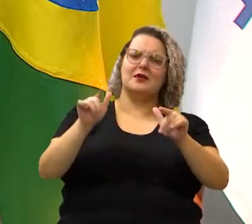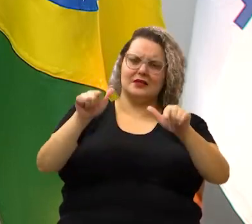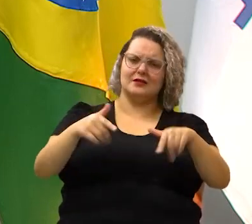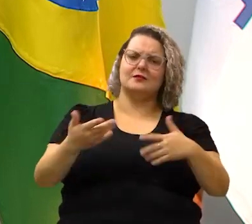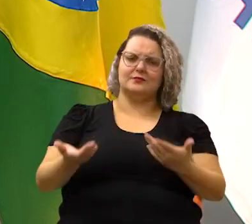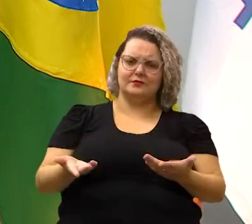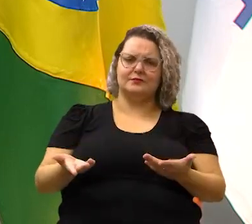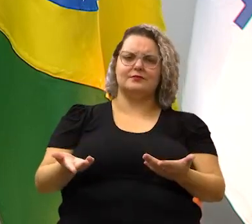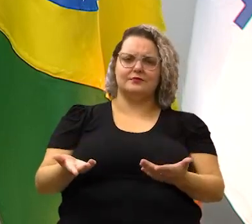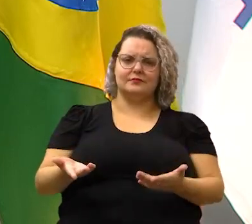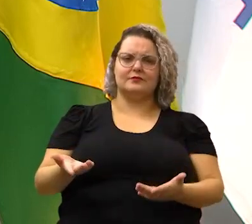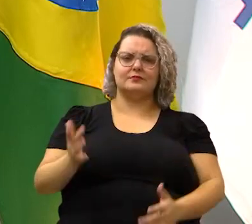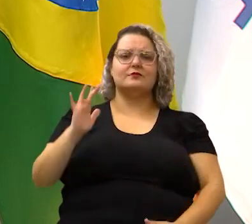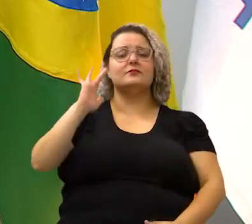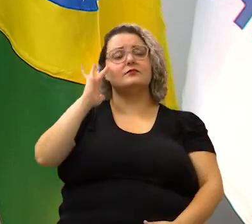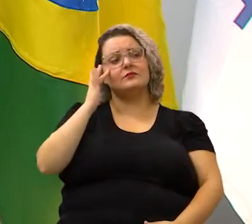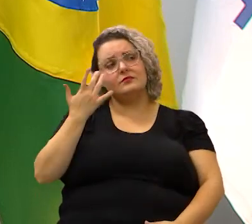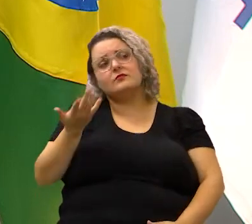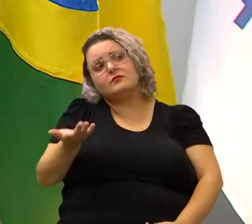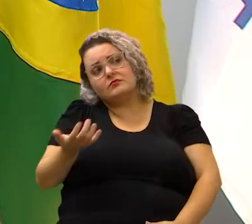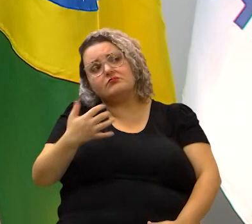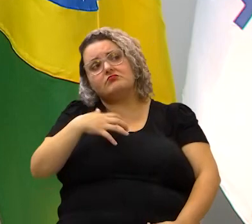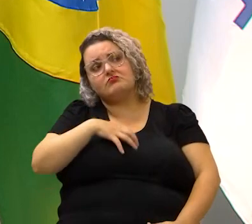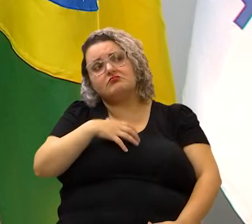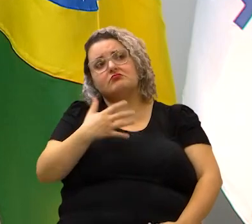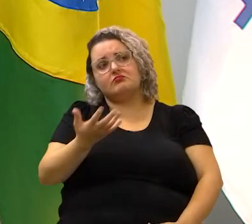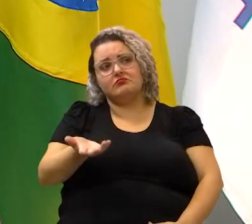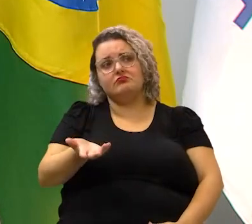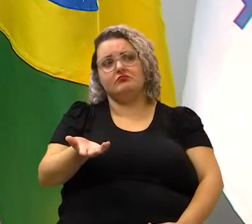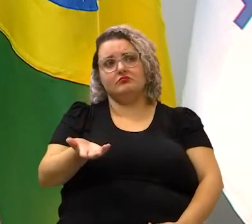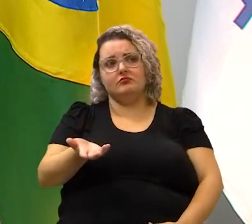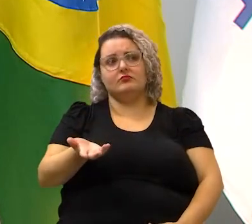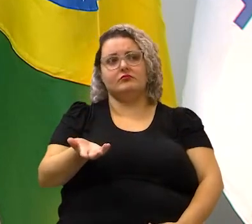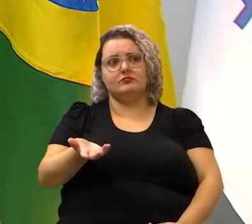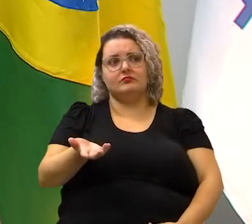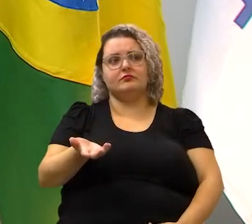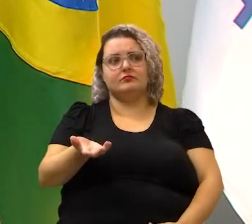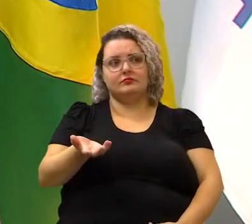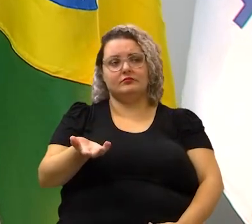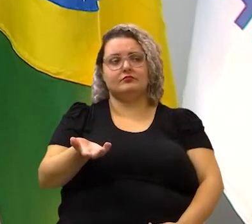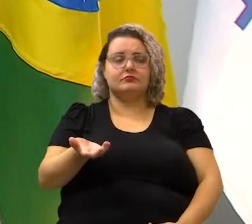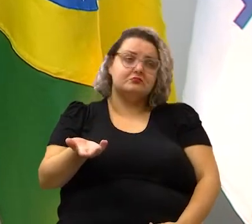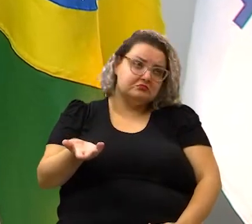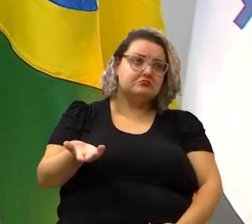a Câmera tem que abrir esse espaço para isso né Eu acho que é uma forma de você